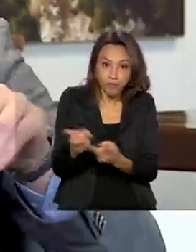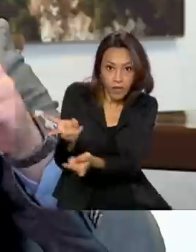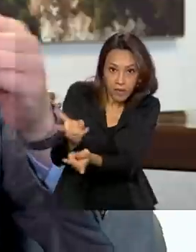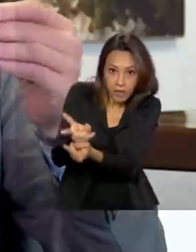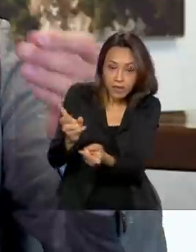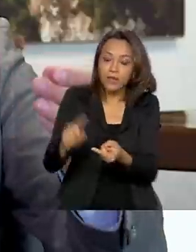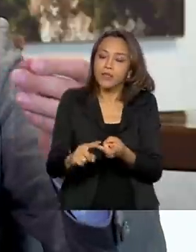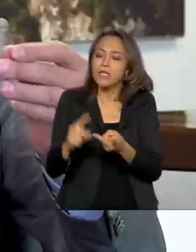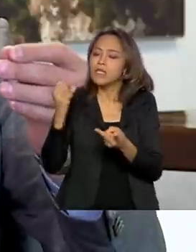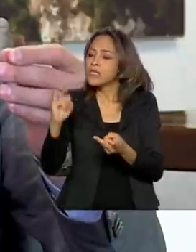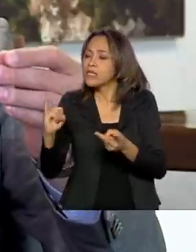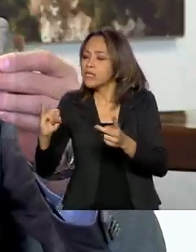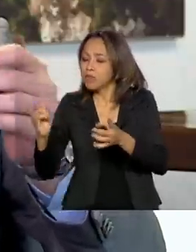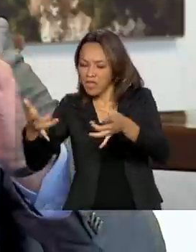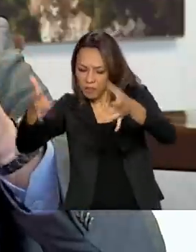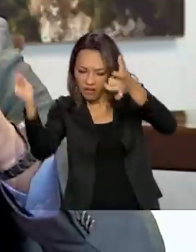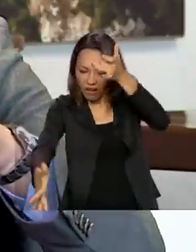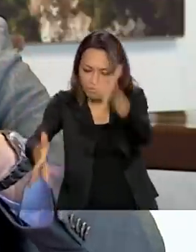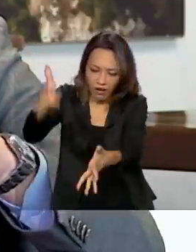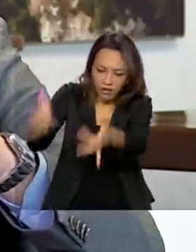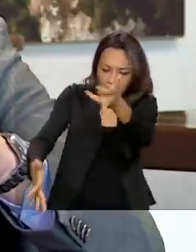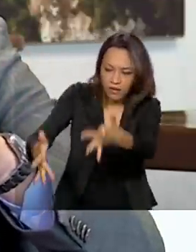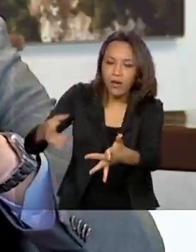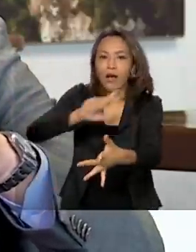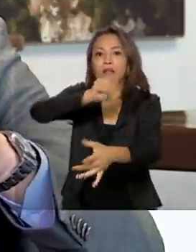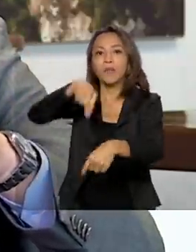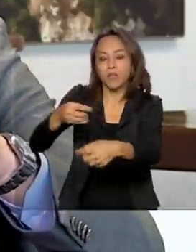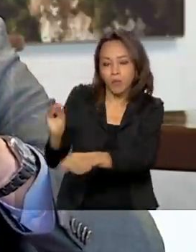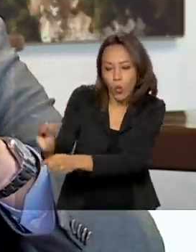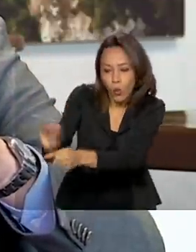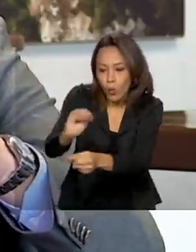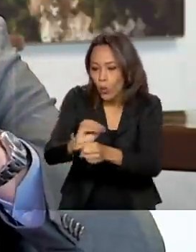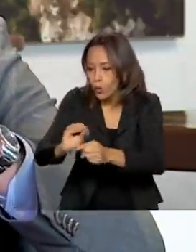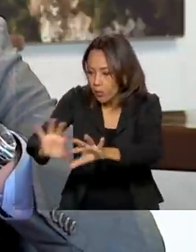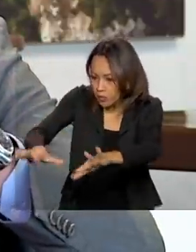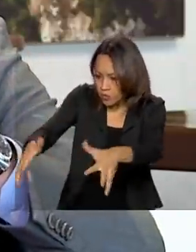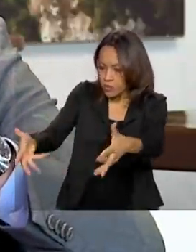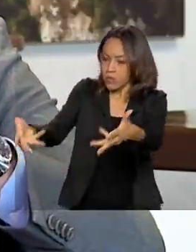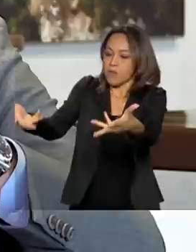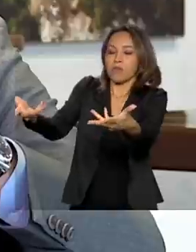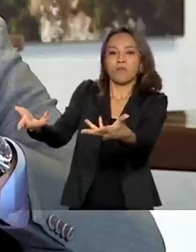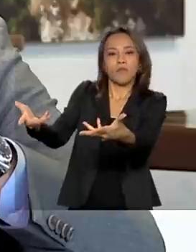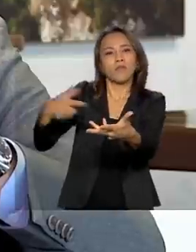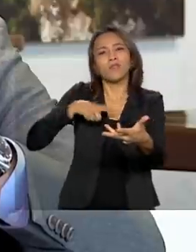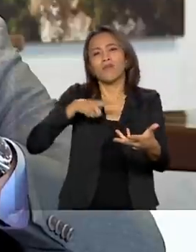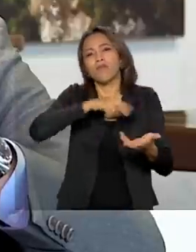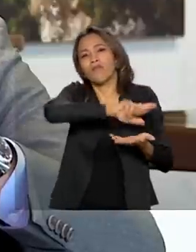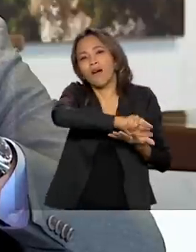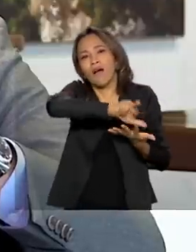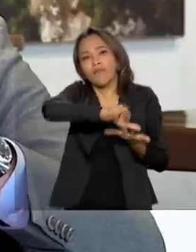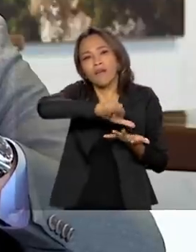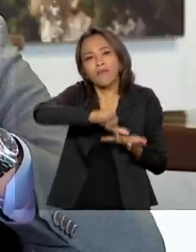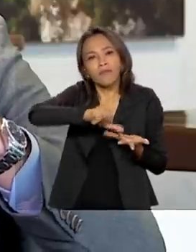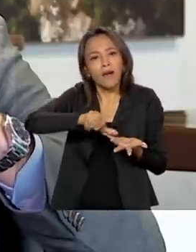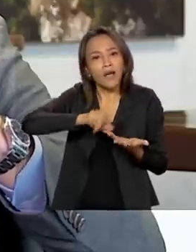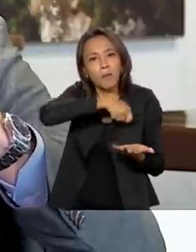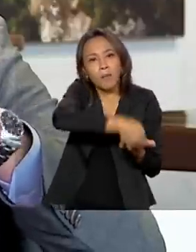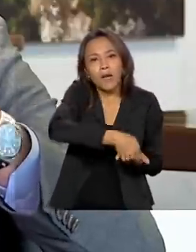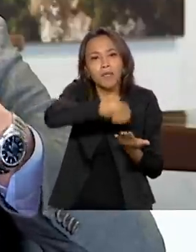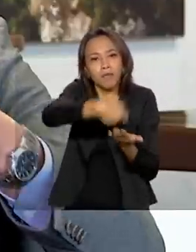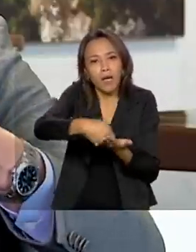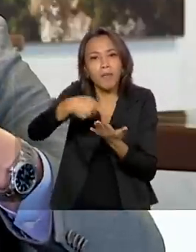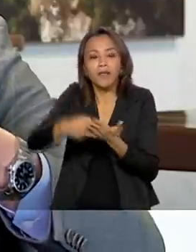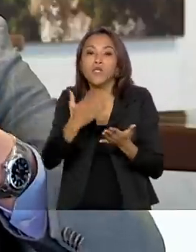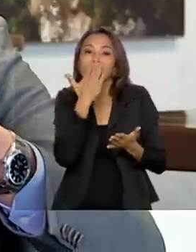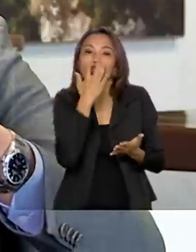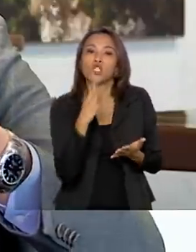permanente, recuperação de áreas degradadas. Então, são diversas modalidades de ativos ambientais que fazem